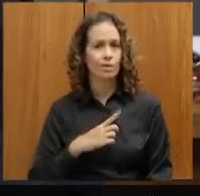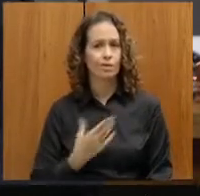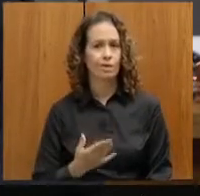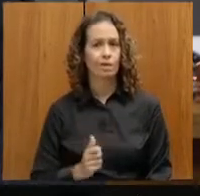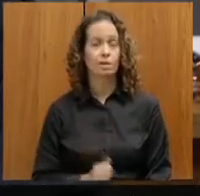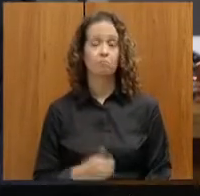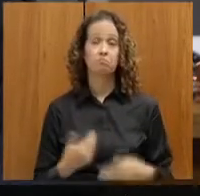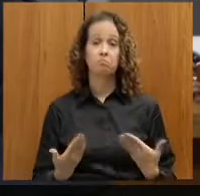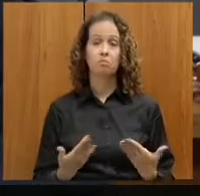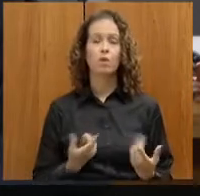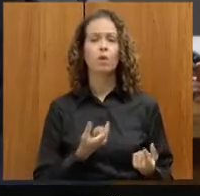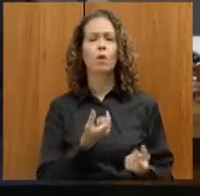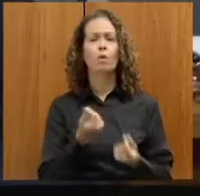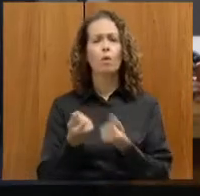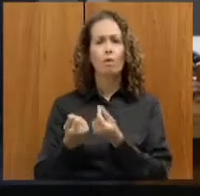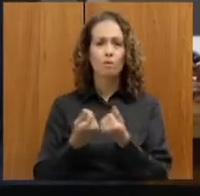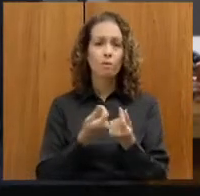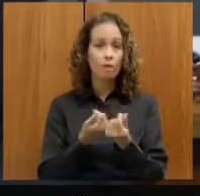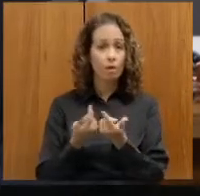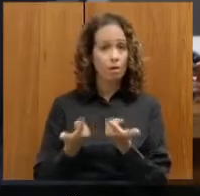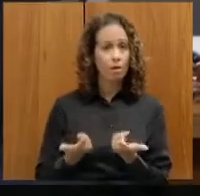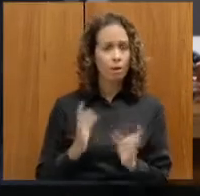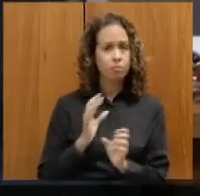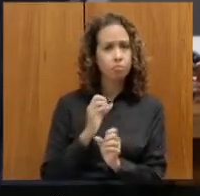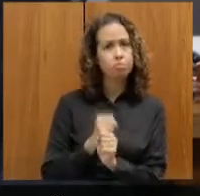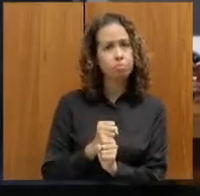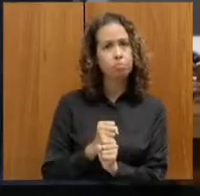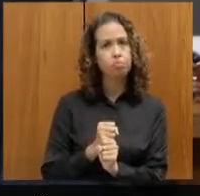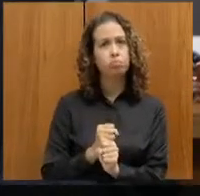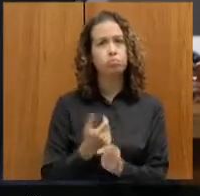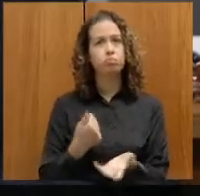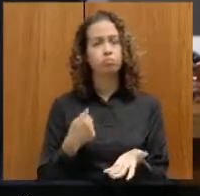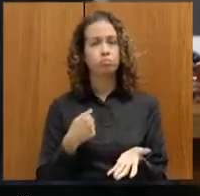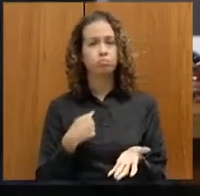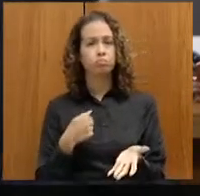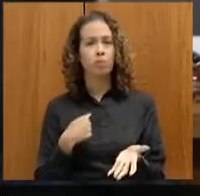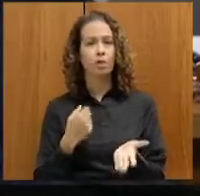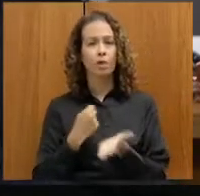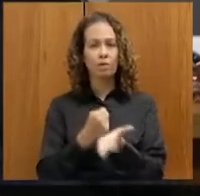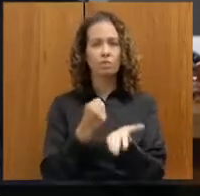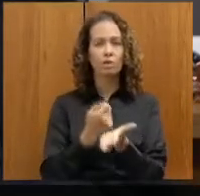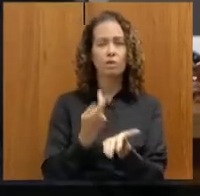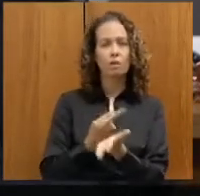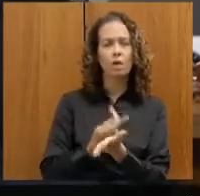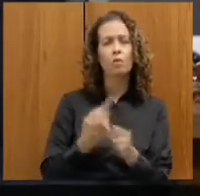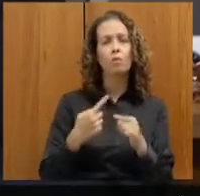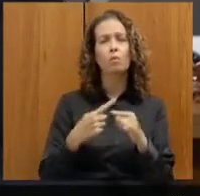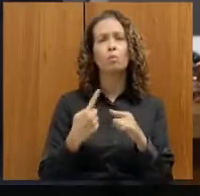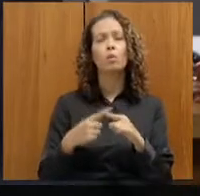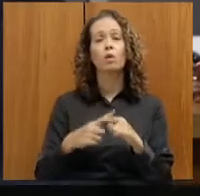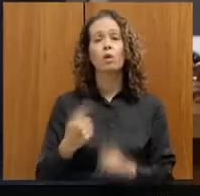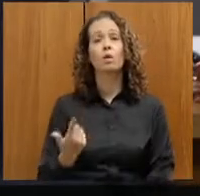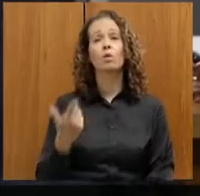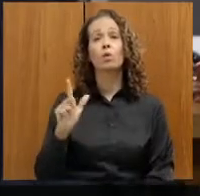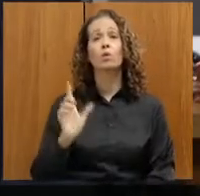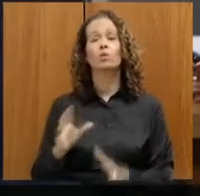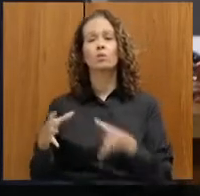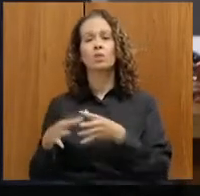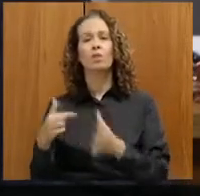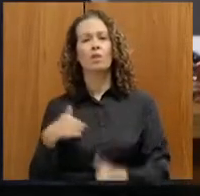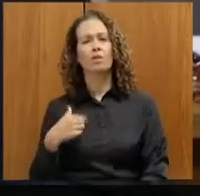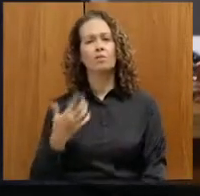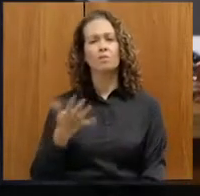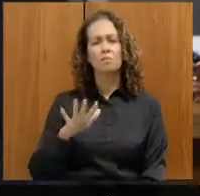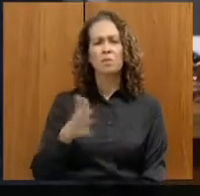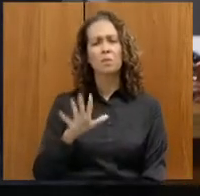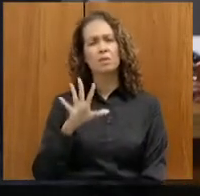ao valor e eu produzi o senhor é o erro porque e uma outra comissão eu falei que entrou de 10 milhões eu